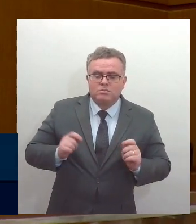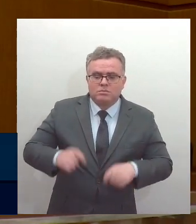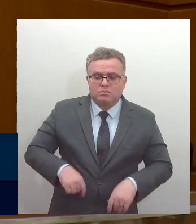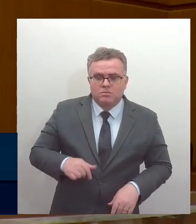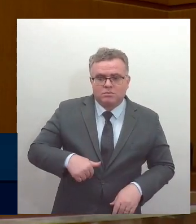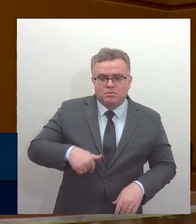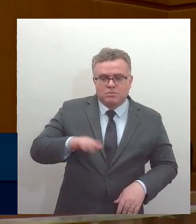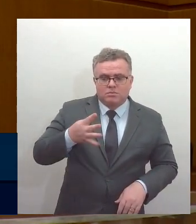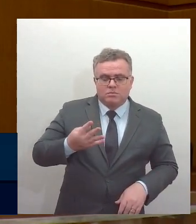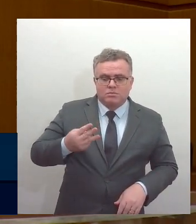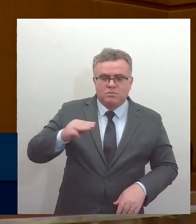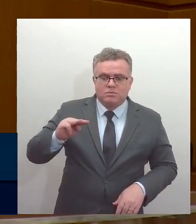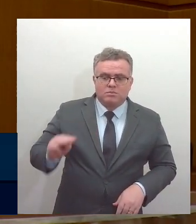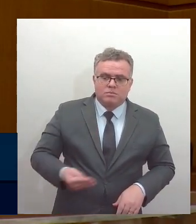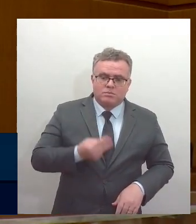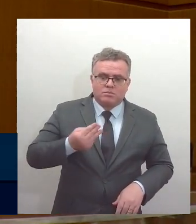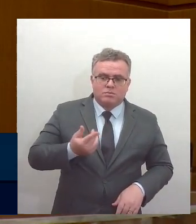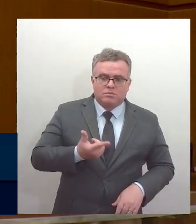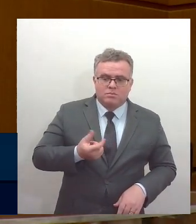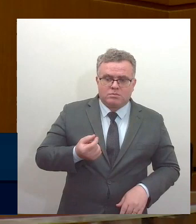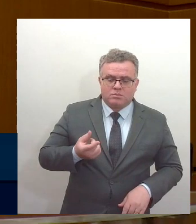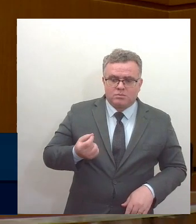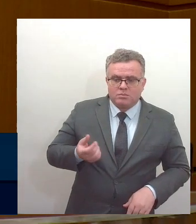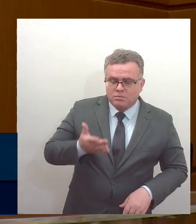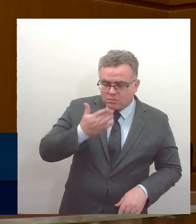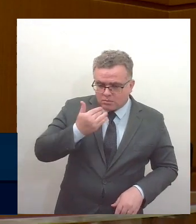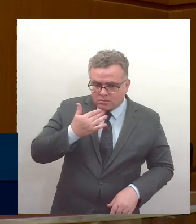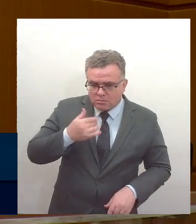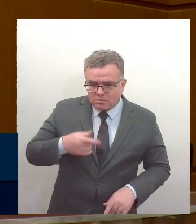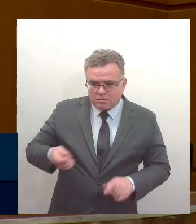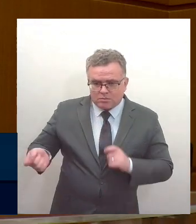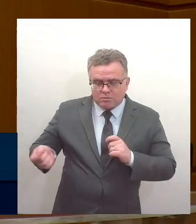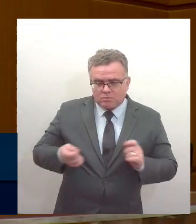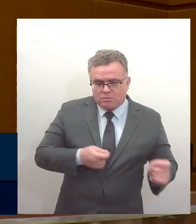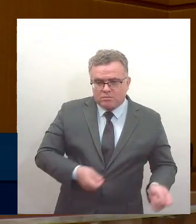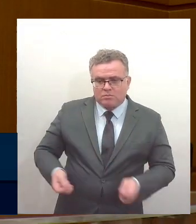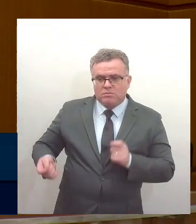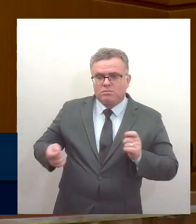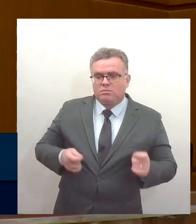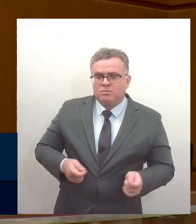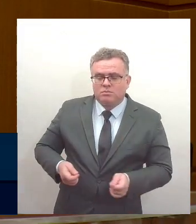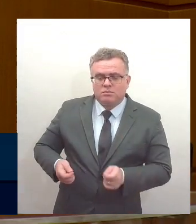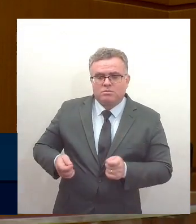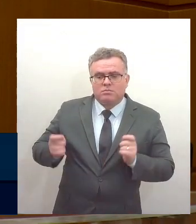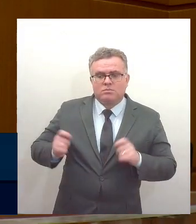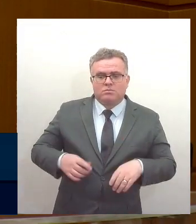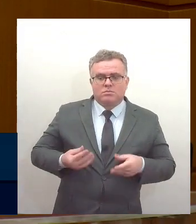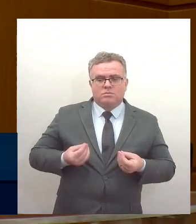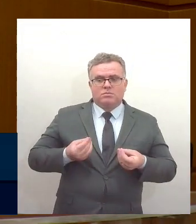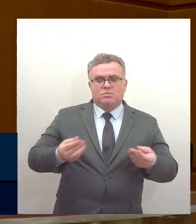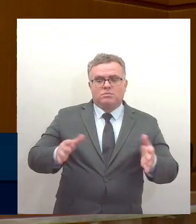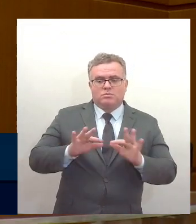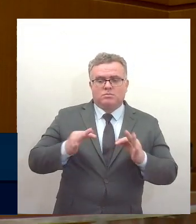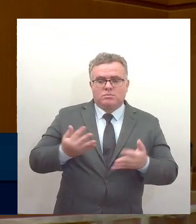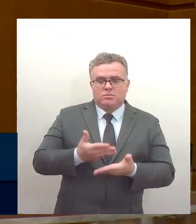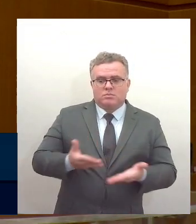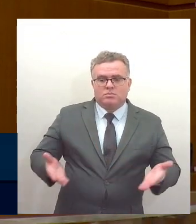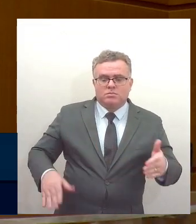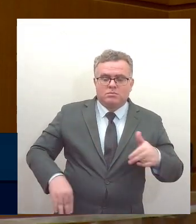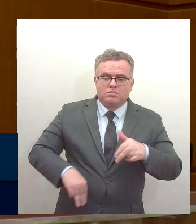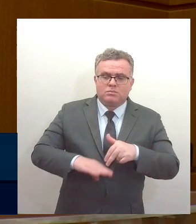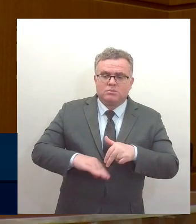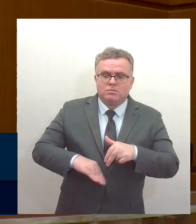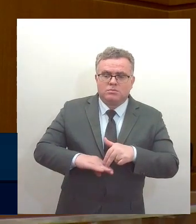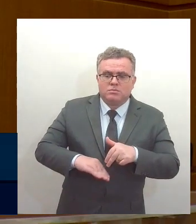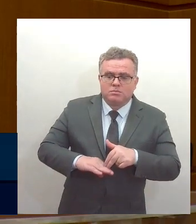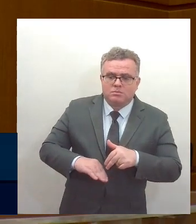refeições diárias, prontas e balanceadas, oferecidas a famílias em situação de vulnerabilidade nos municípios de Cumbe,